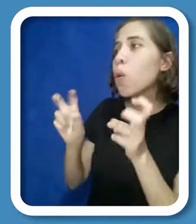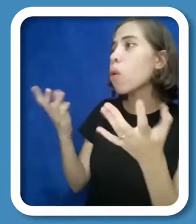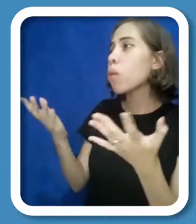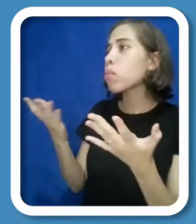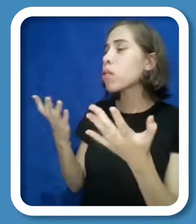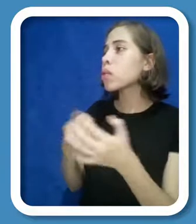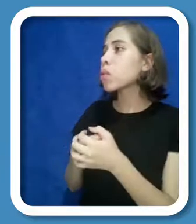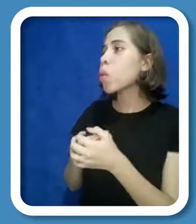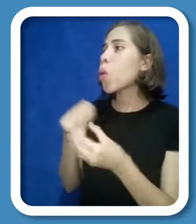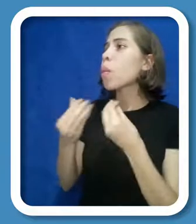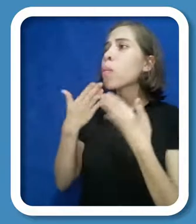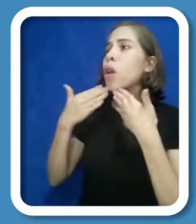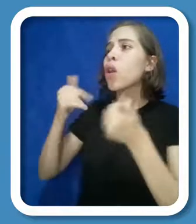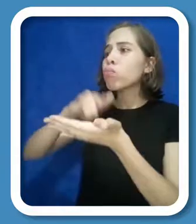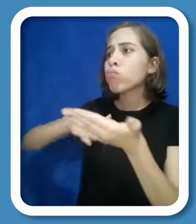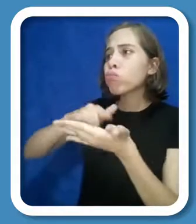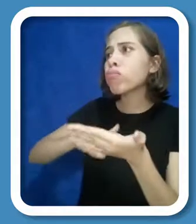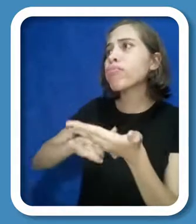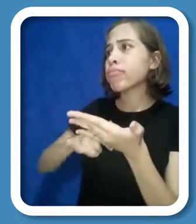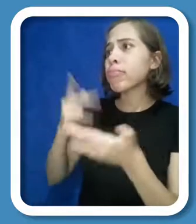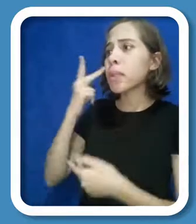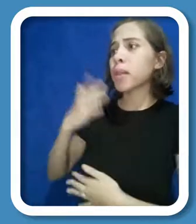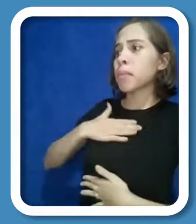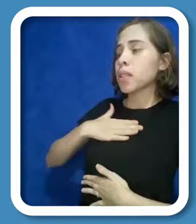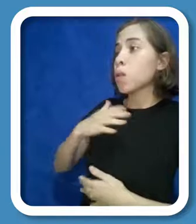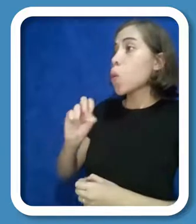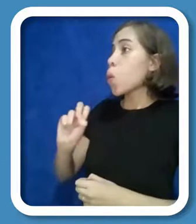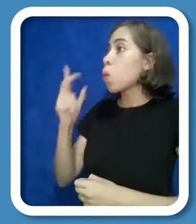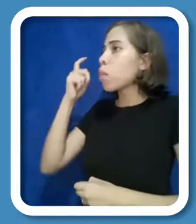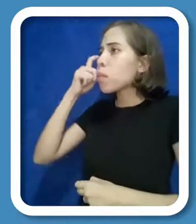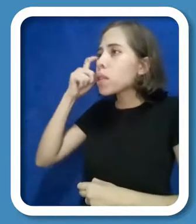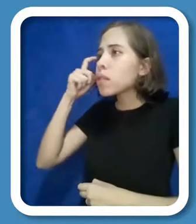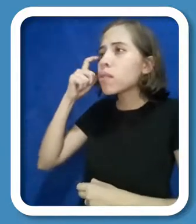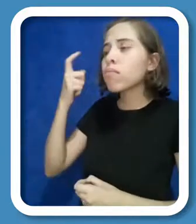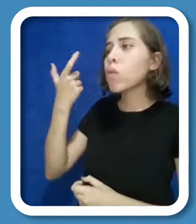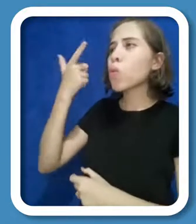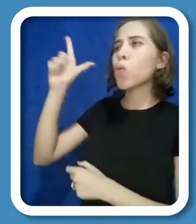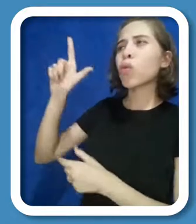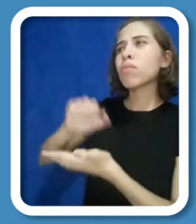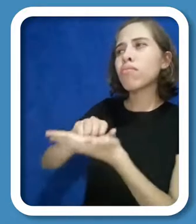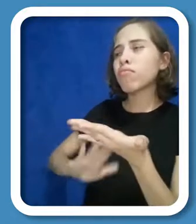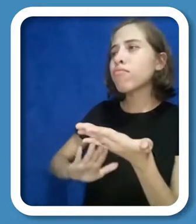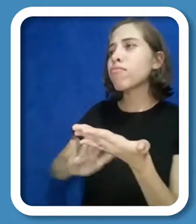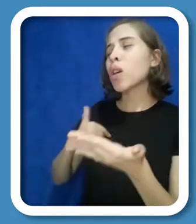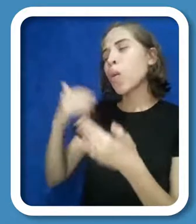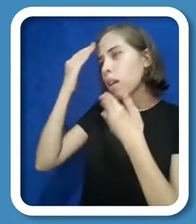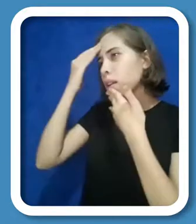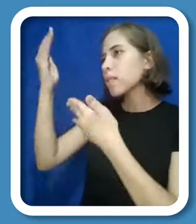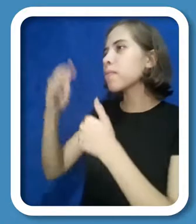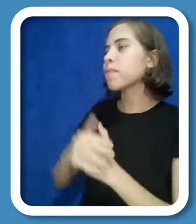pensar, tipo, deixar o material mais acessível para mim, ou então pensar em alguma outra atividade, eu ia agradecer.